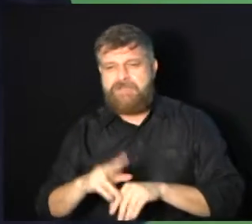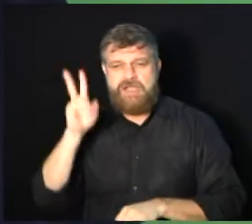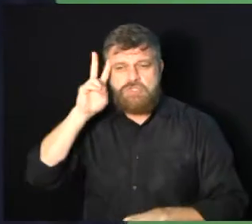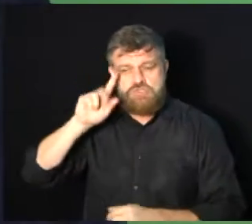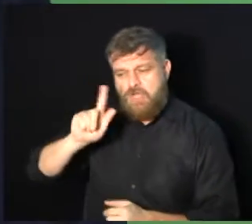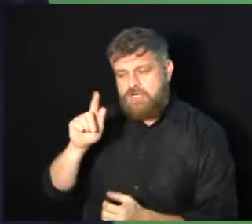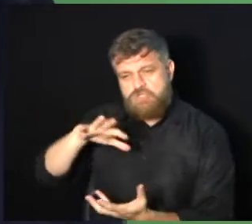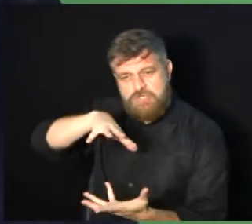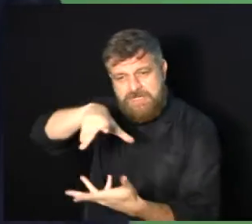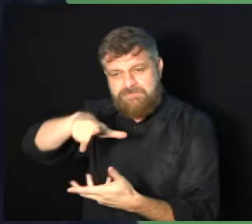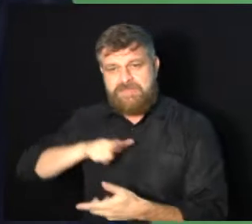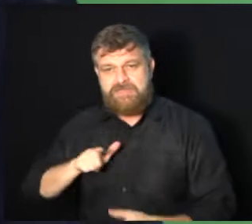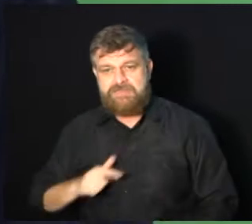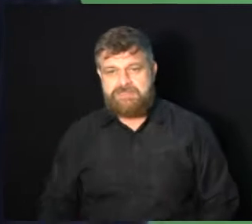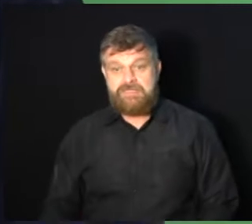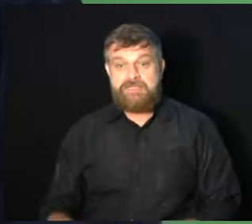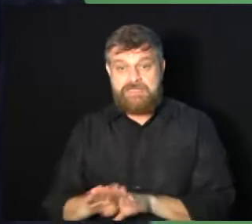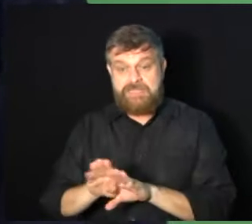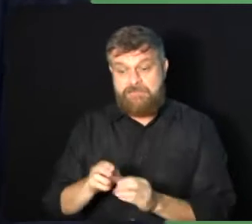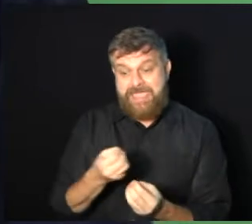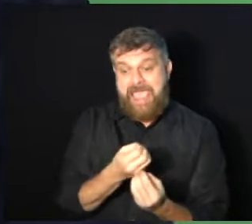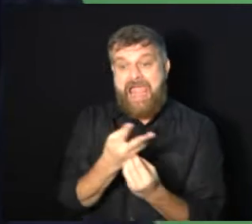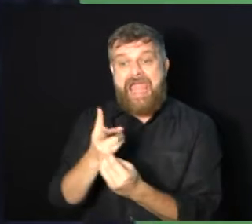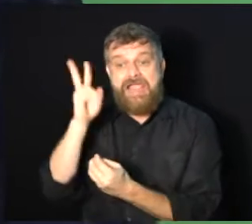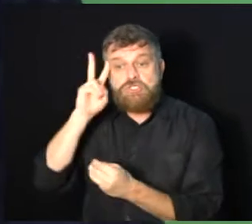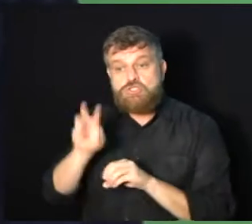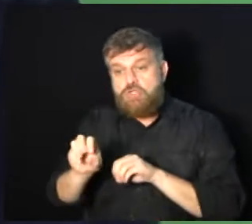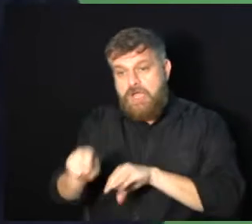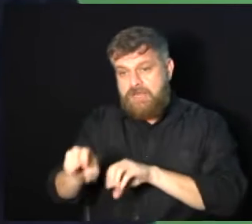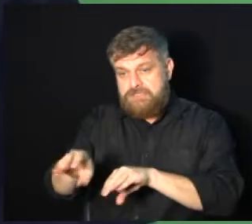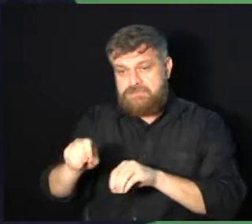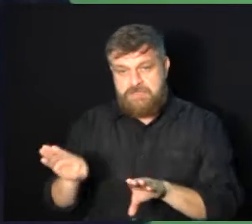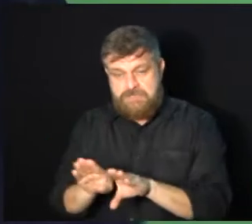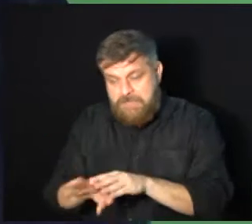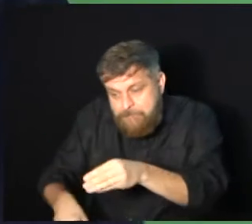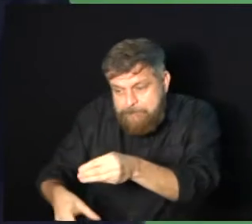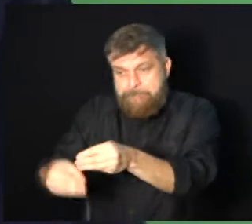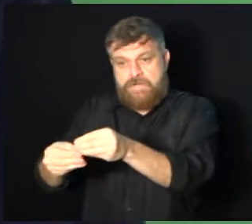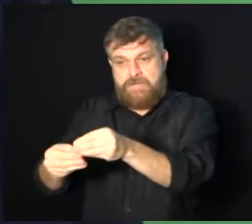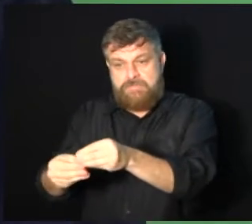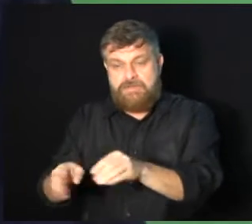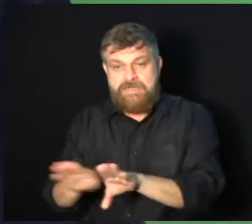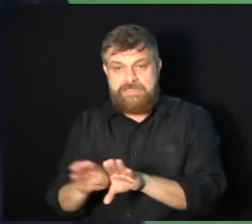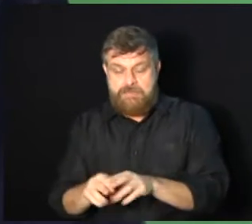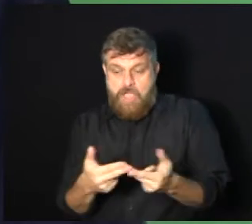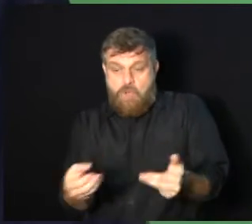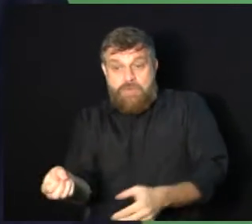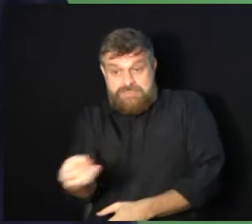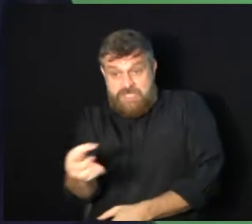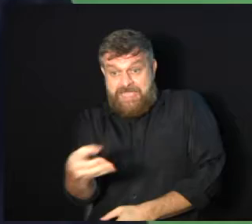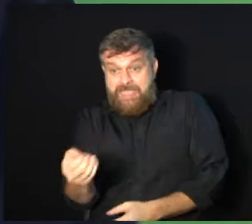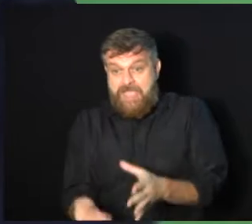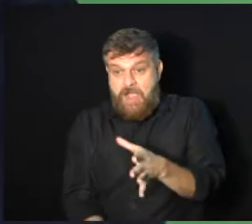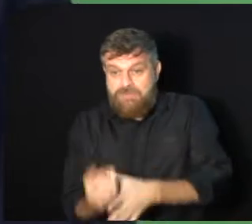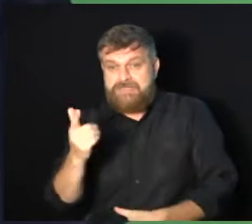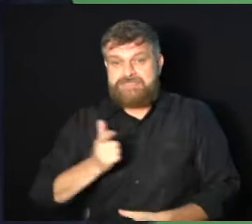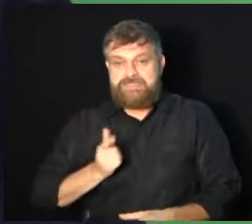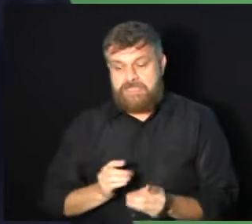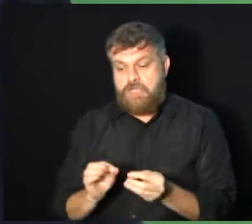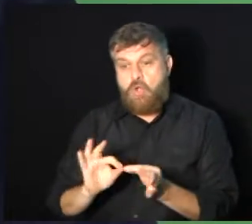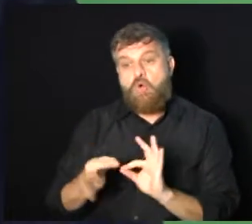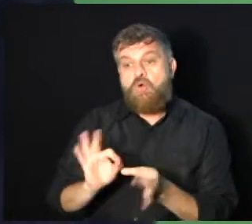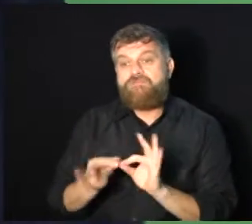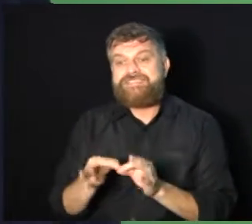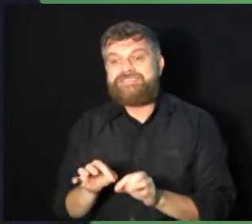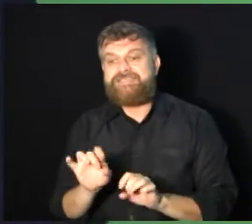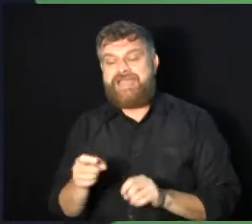E, além disso, a gente também oferece aula de história da arte para contribuir, que alguns vestibulares estão começando a pedir, atualidades. E também temos oficinas de aula extras, que são